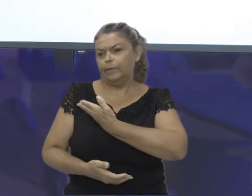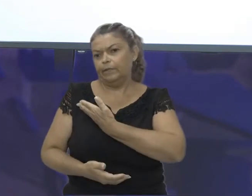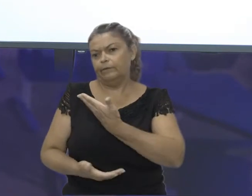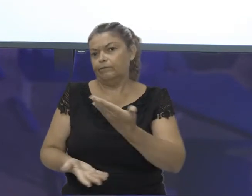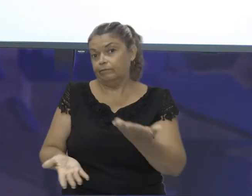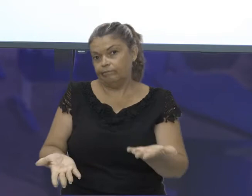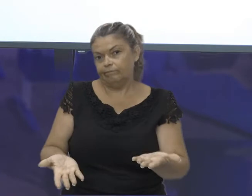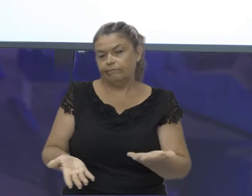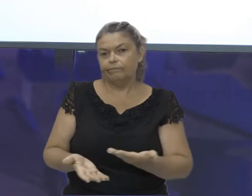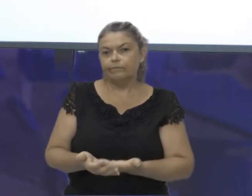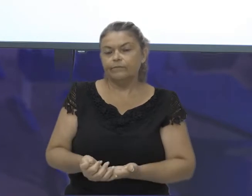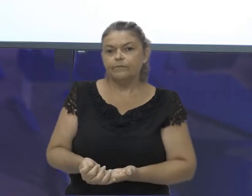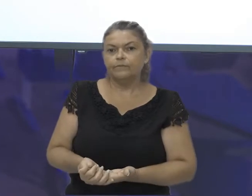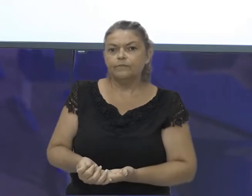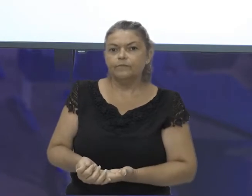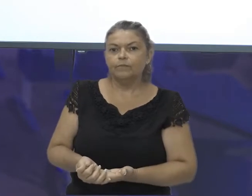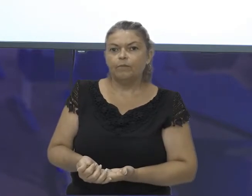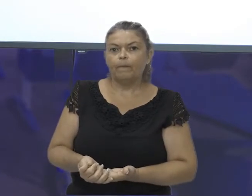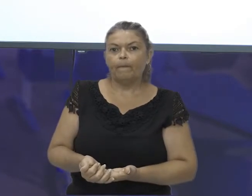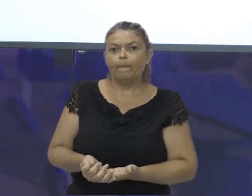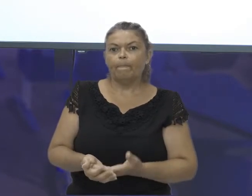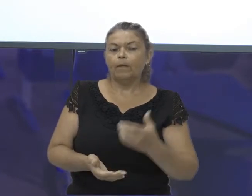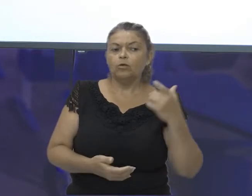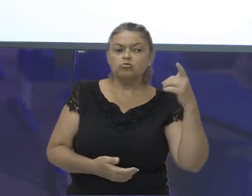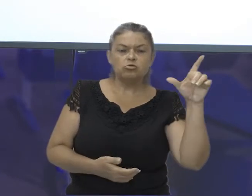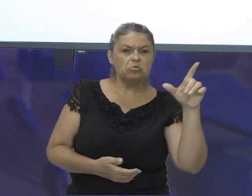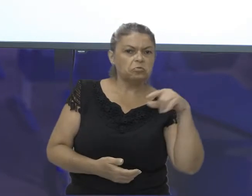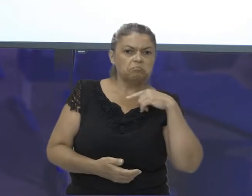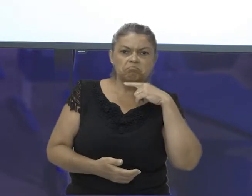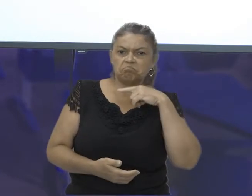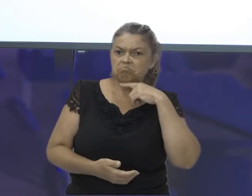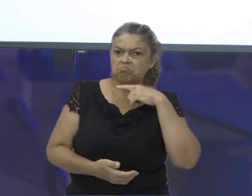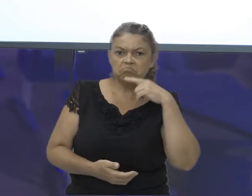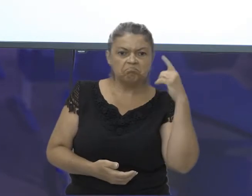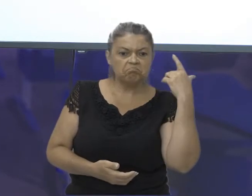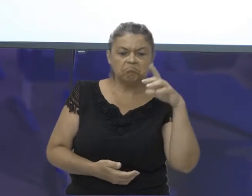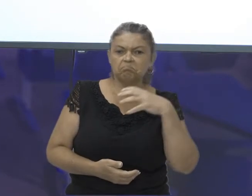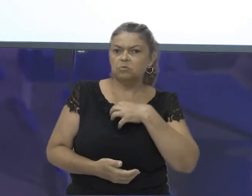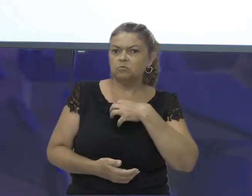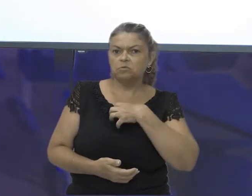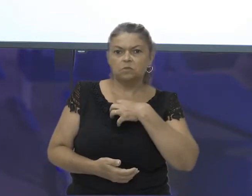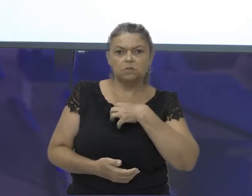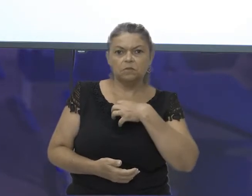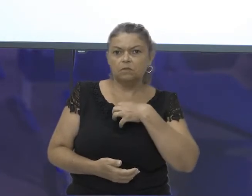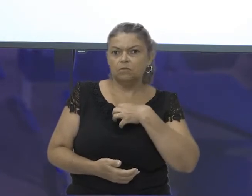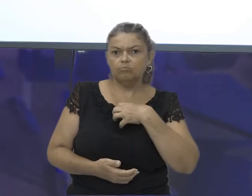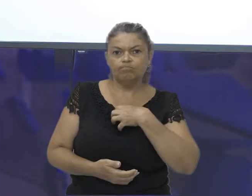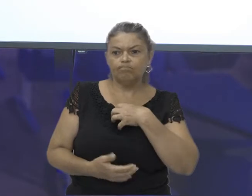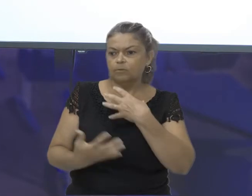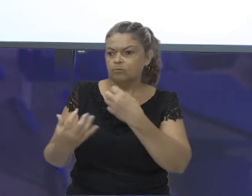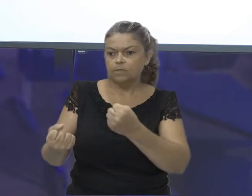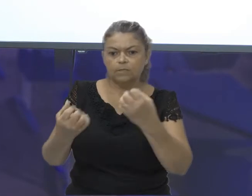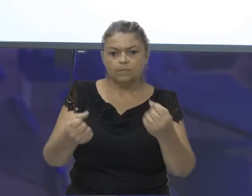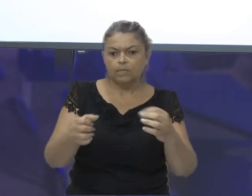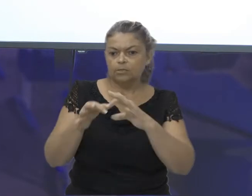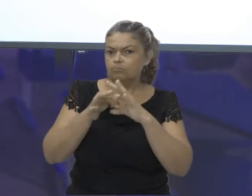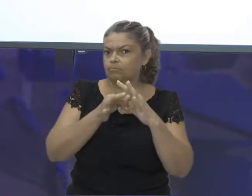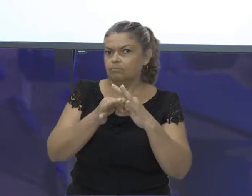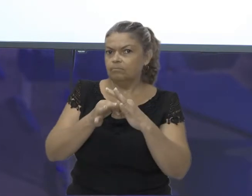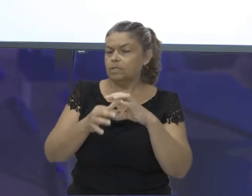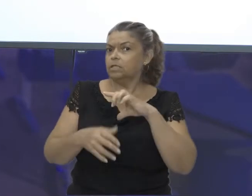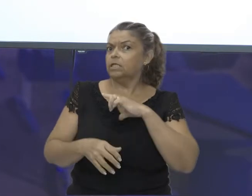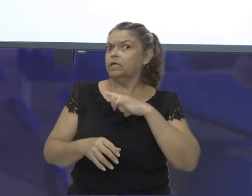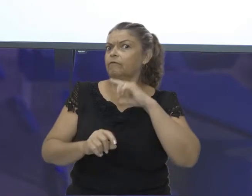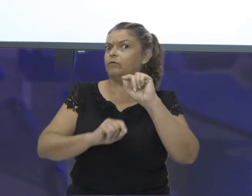assim dizer. E aqueles que não conseguiram fechar esses acordos entraram em